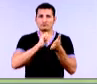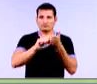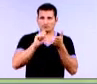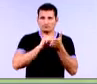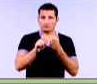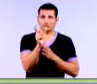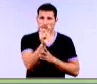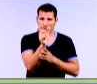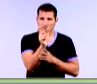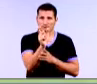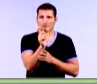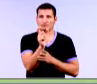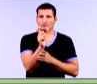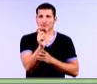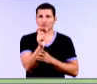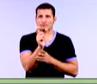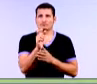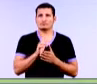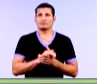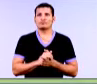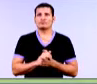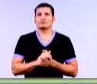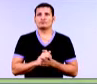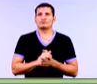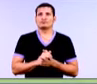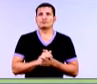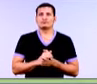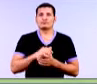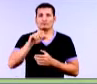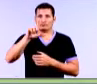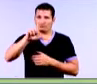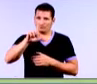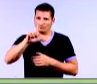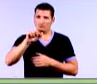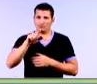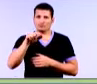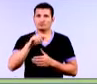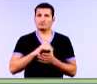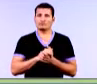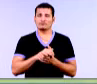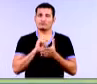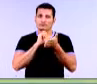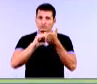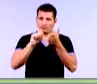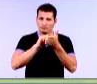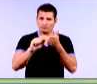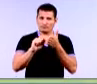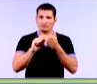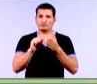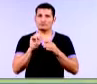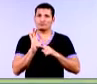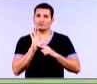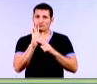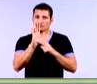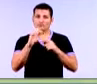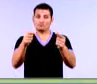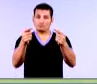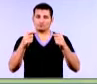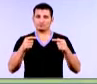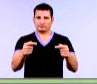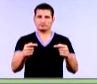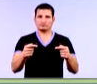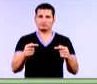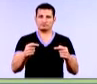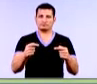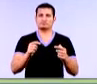que escrevam? O L, no caso aqui, ele é para que ele escreva e mostre e pule uma linha. Assim como